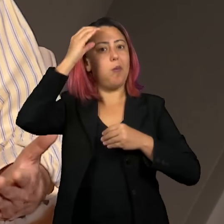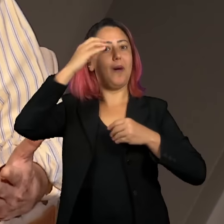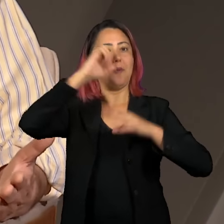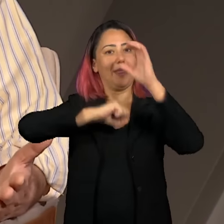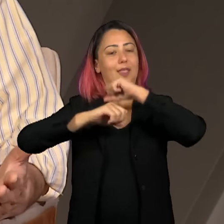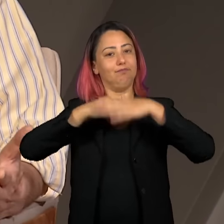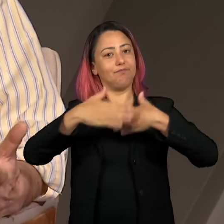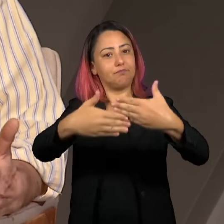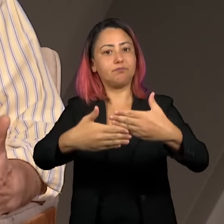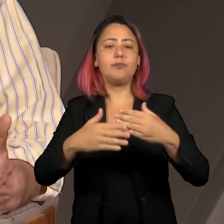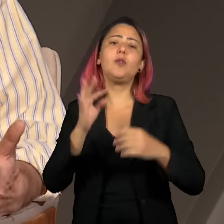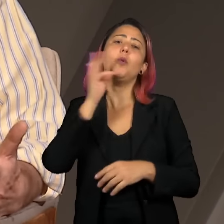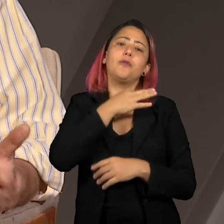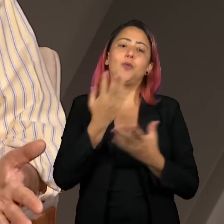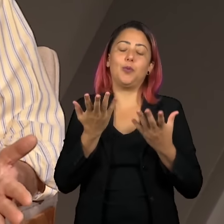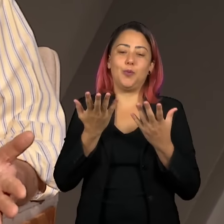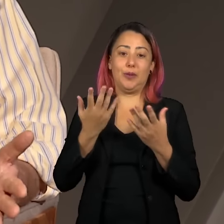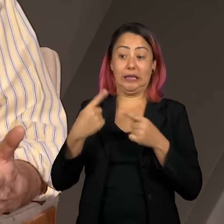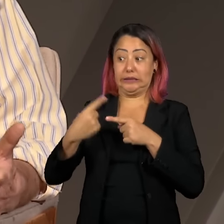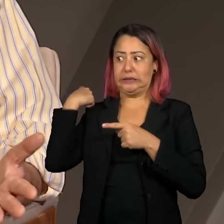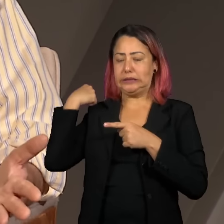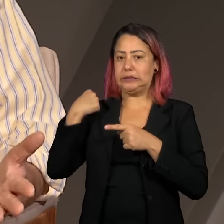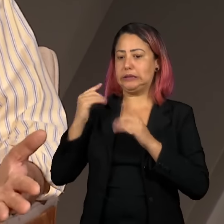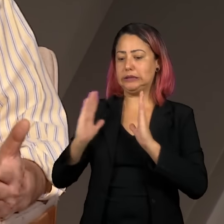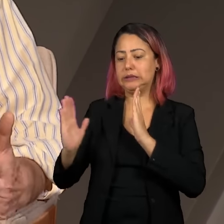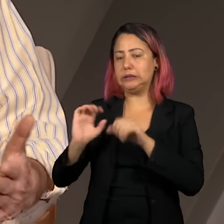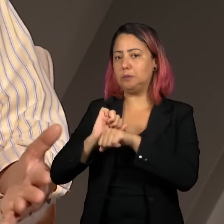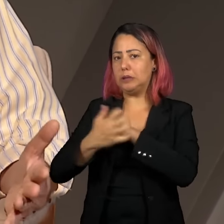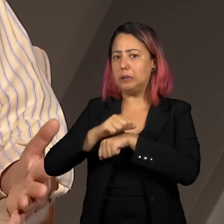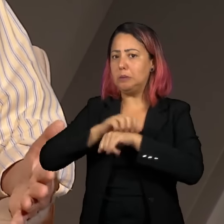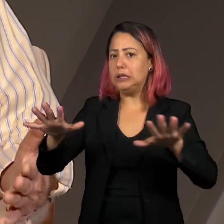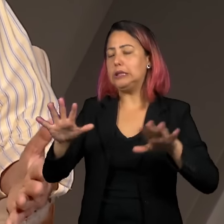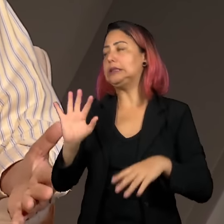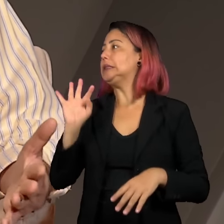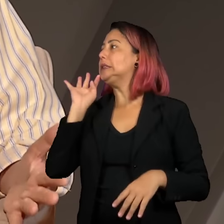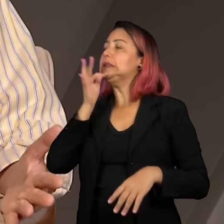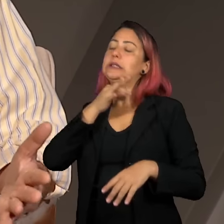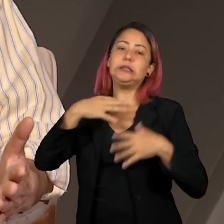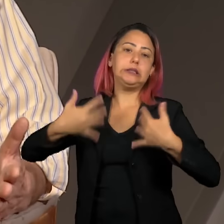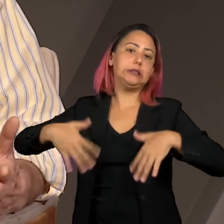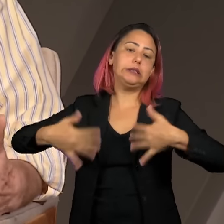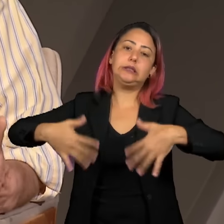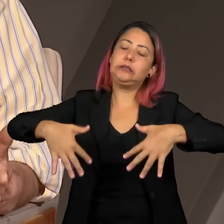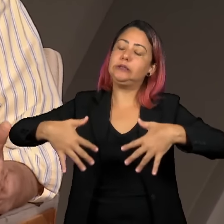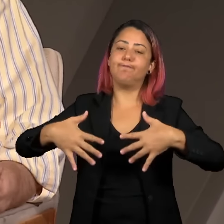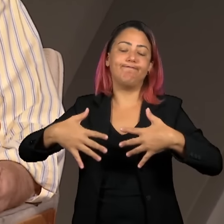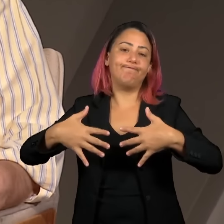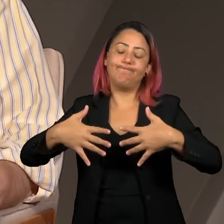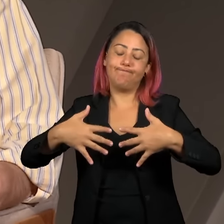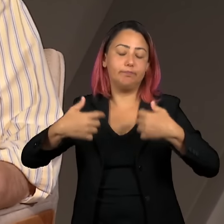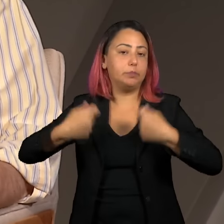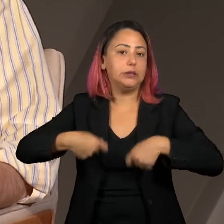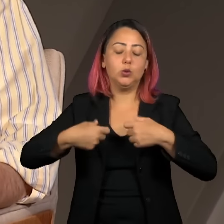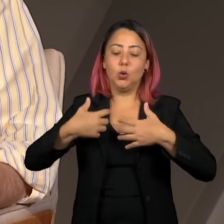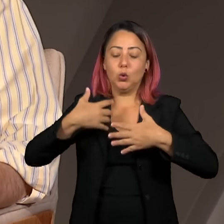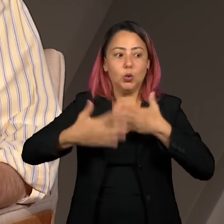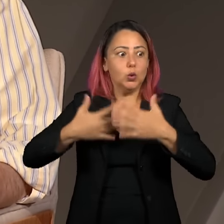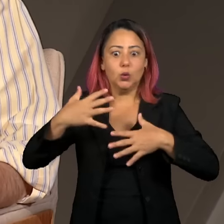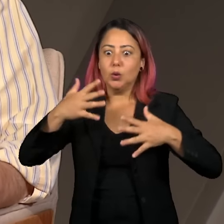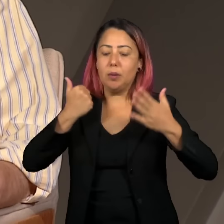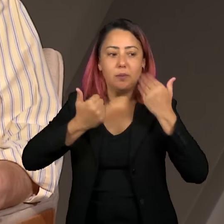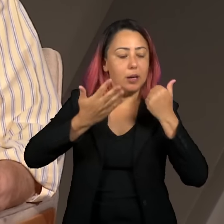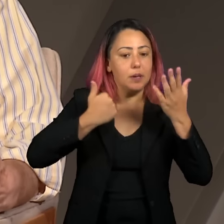claro que a tecnologia é importante né porque foi um assim um componente importante no processo educacional durante